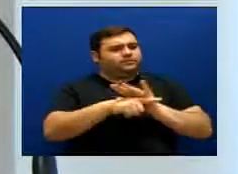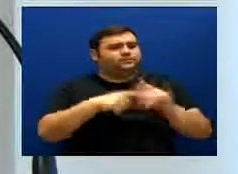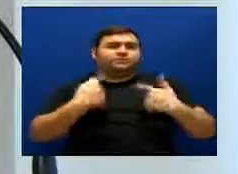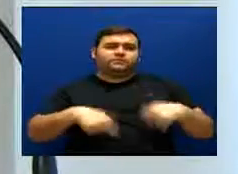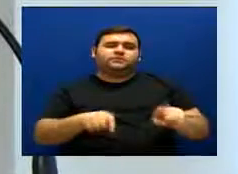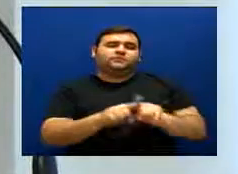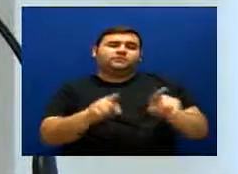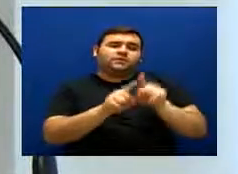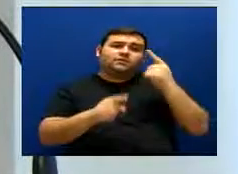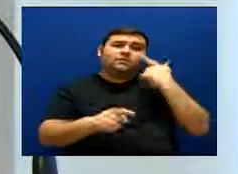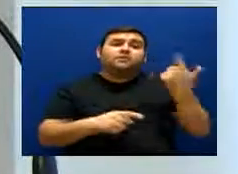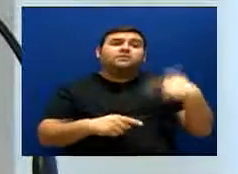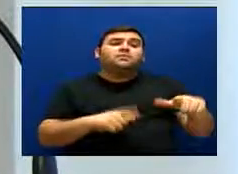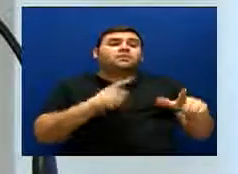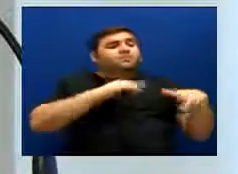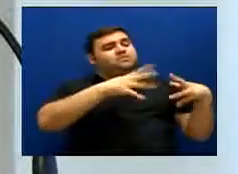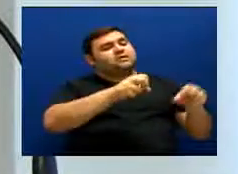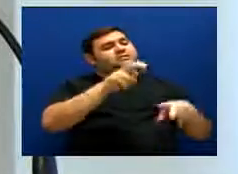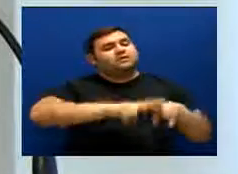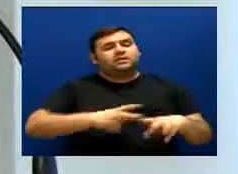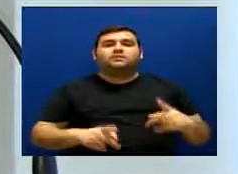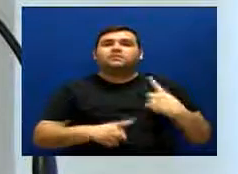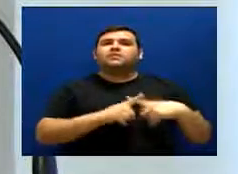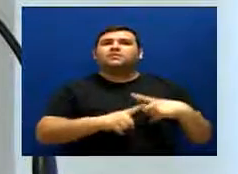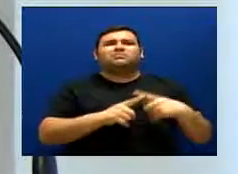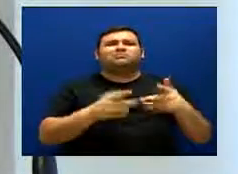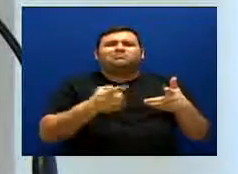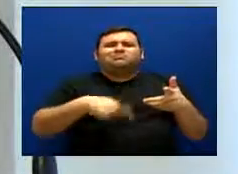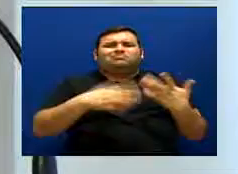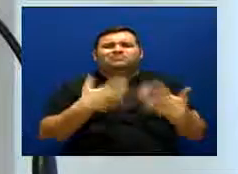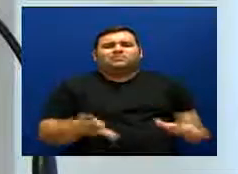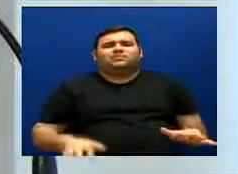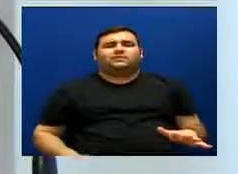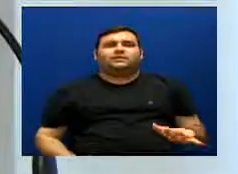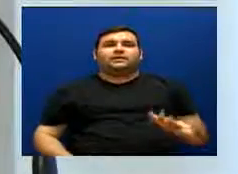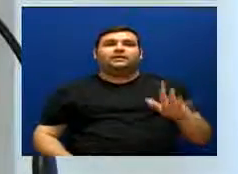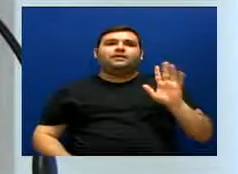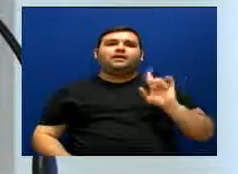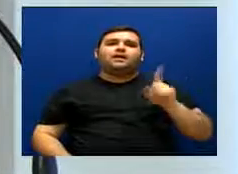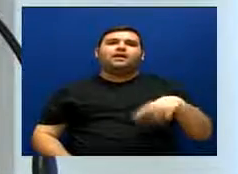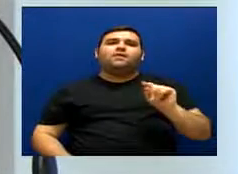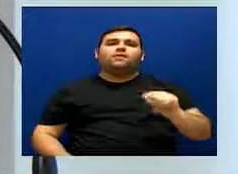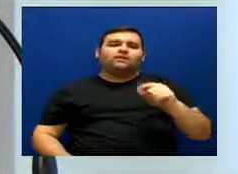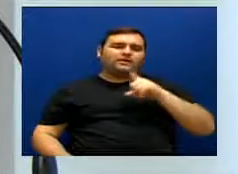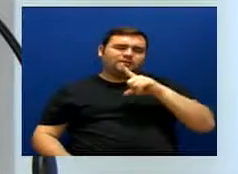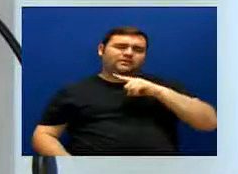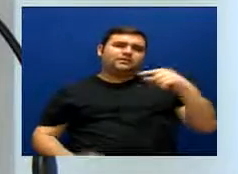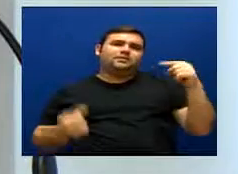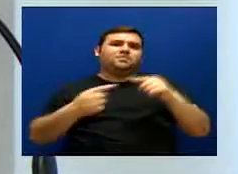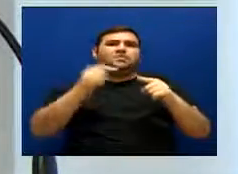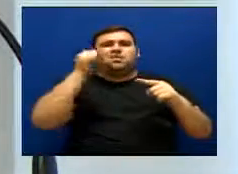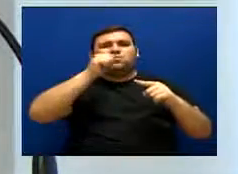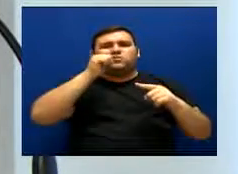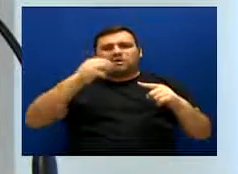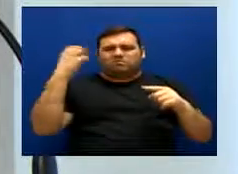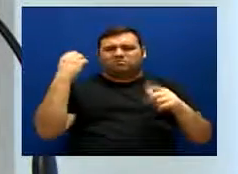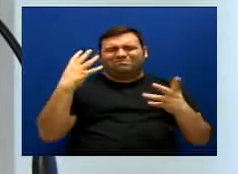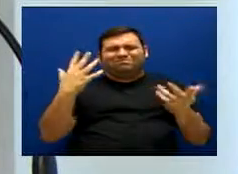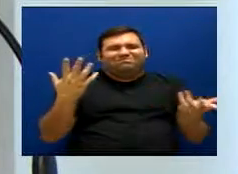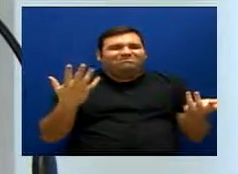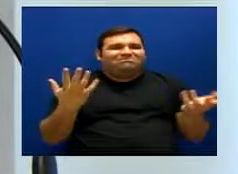por exemplo, daqui a pouco, linchamento. Isso não é, nós não queremos esse tipo de violência, já é uma violência o que se faz com relação à mulher.